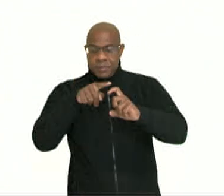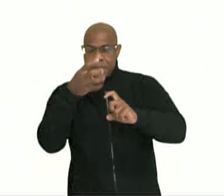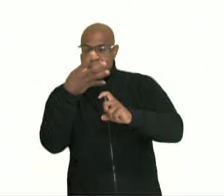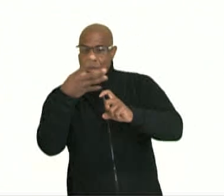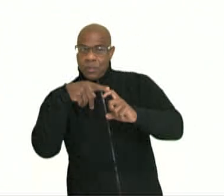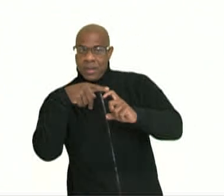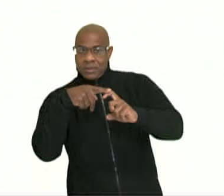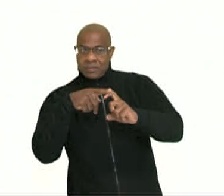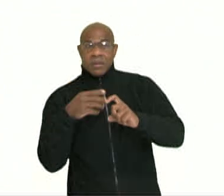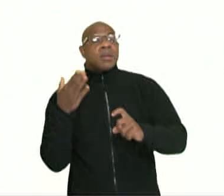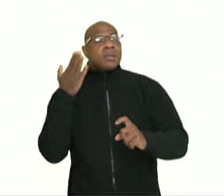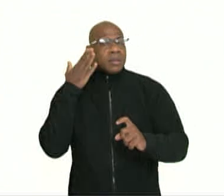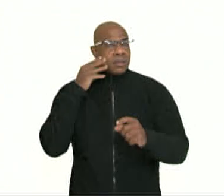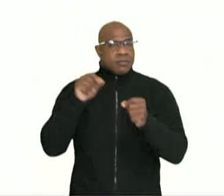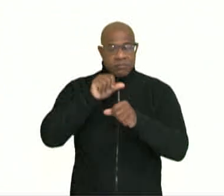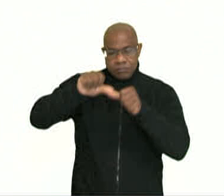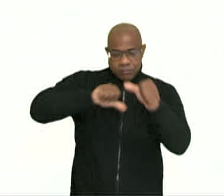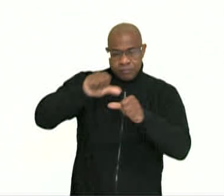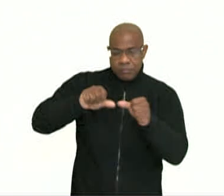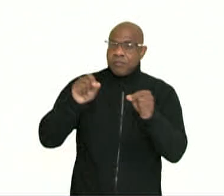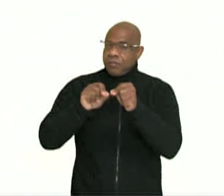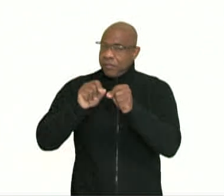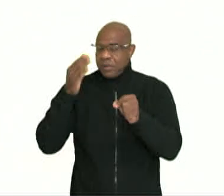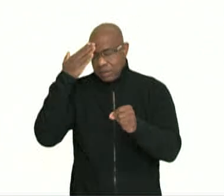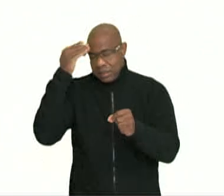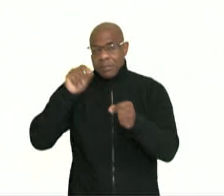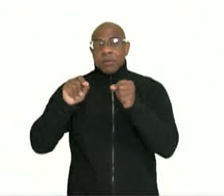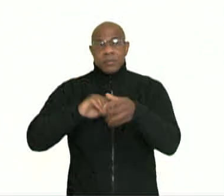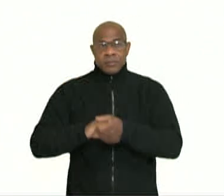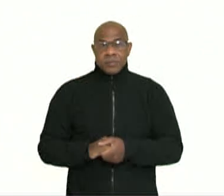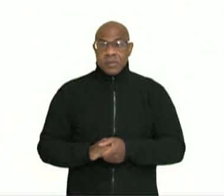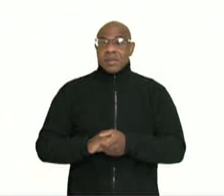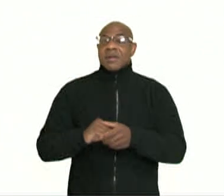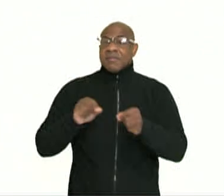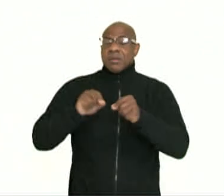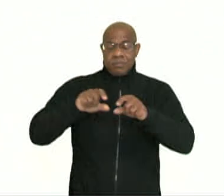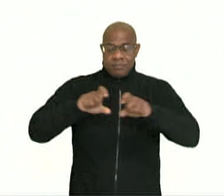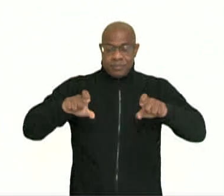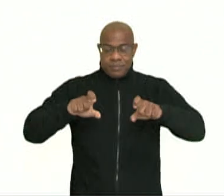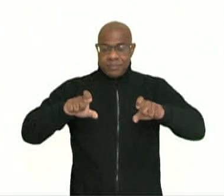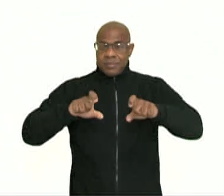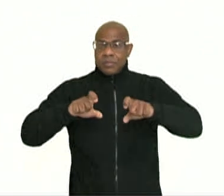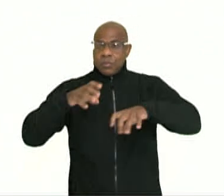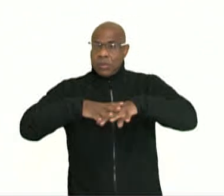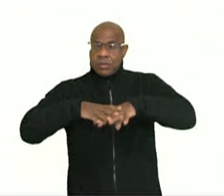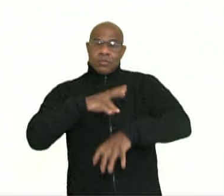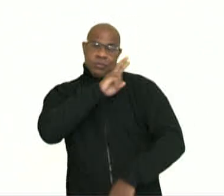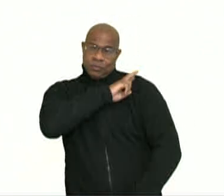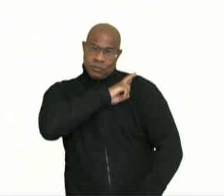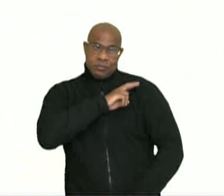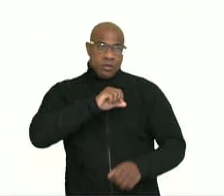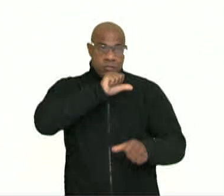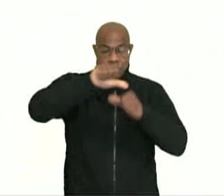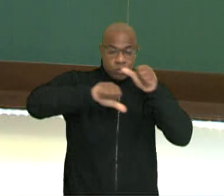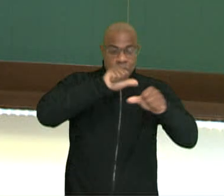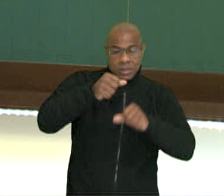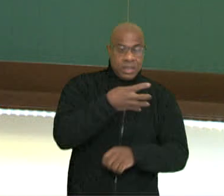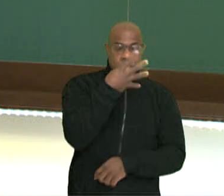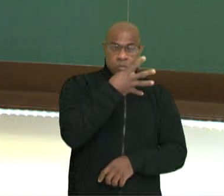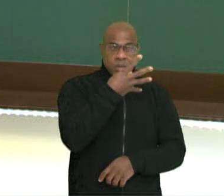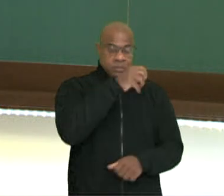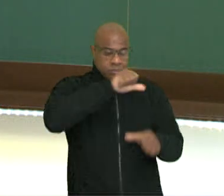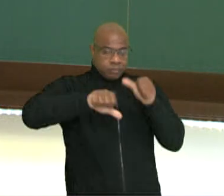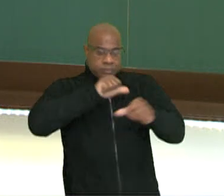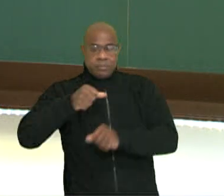nós sabemos resolver. O que nós sabemos resolver? Equação do segundo grau. Então, a gente vai transformar essa equação do quarto numa equação